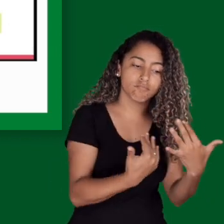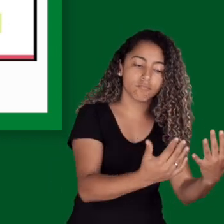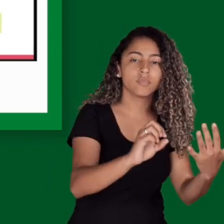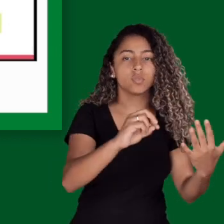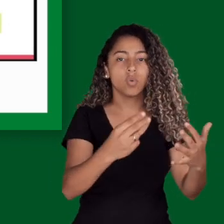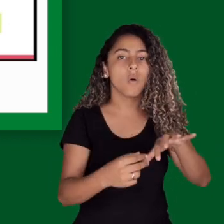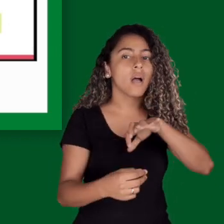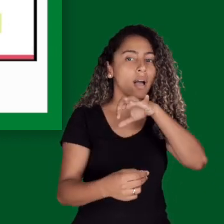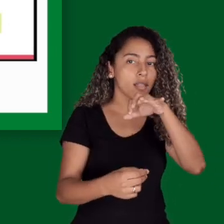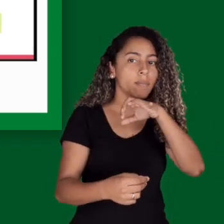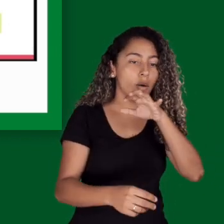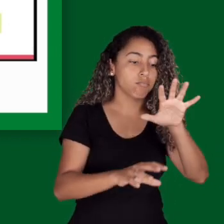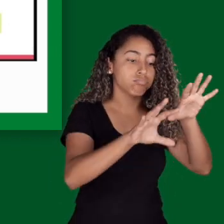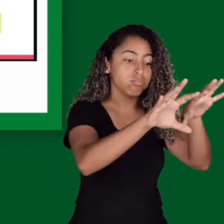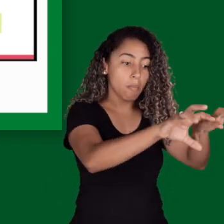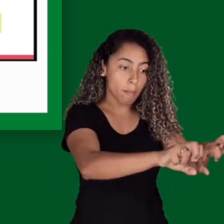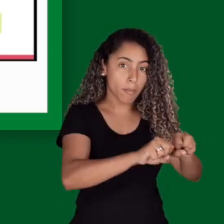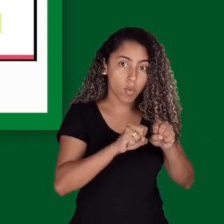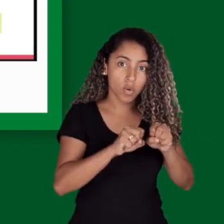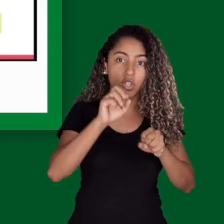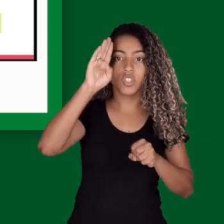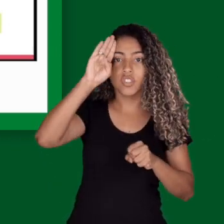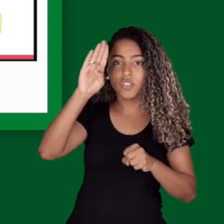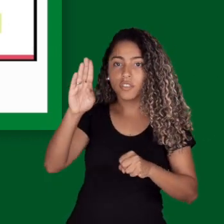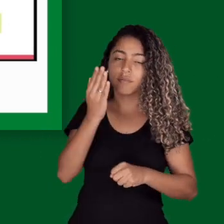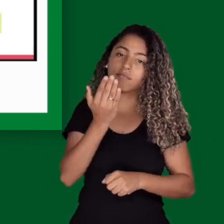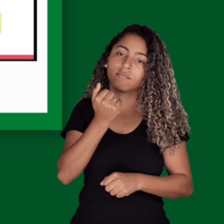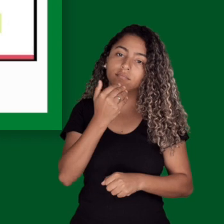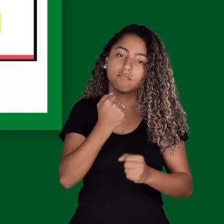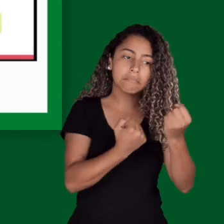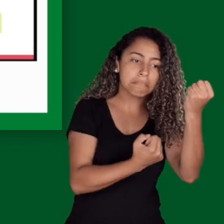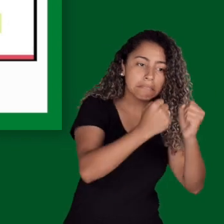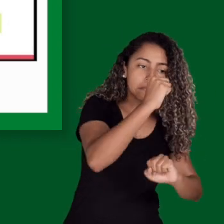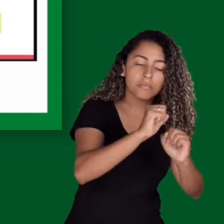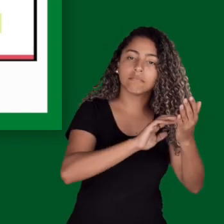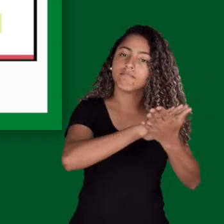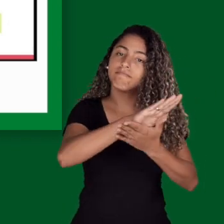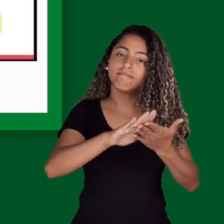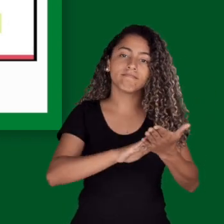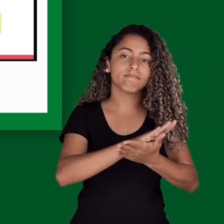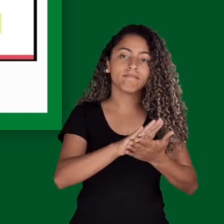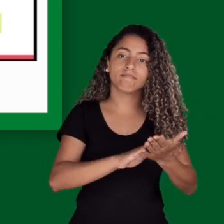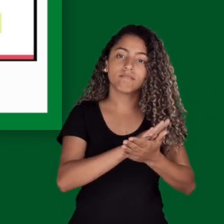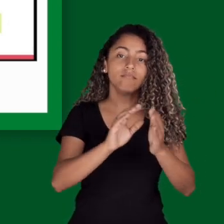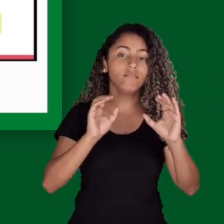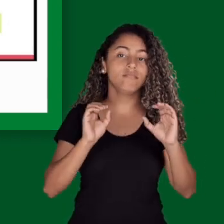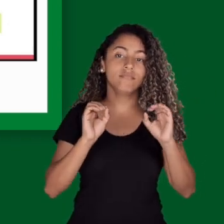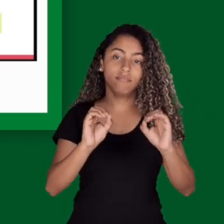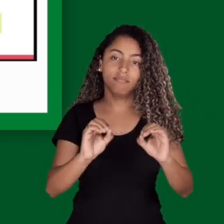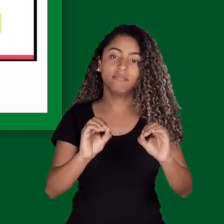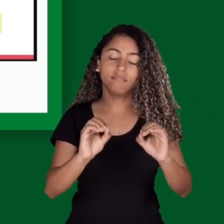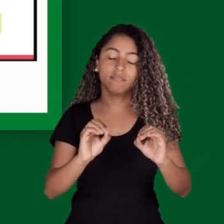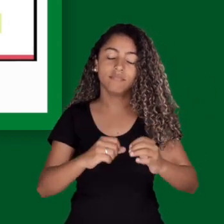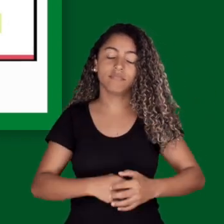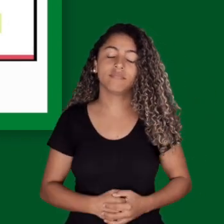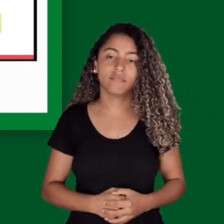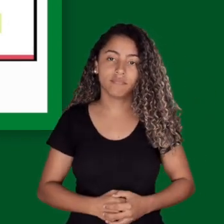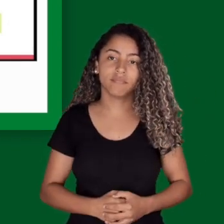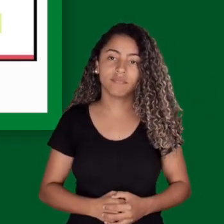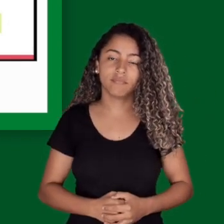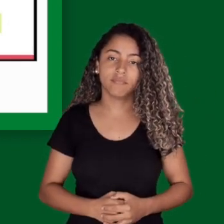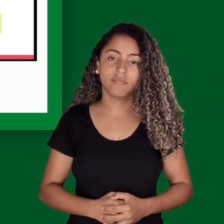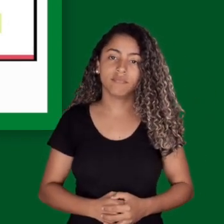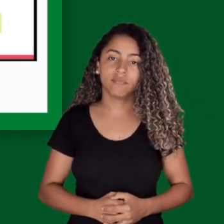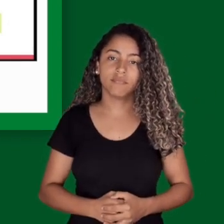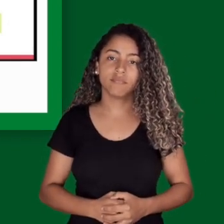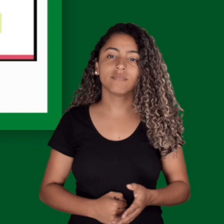de plantas ou animais e adquiridos para consumo sem terem sofrido nenhum processamento, né? Ou qualquer alteração após deixarem